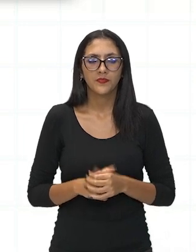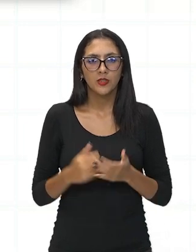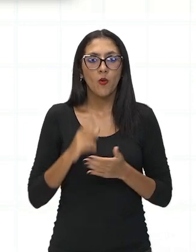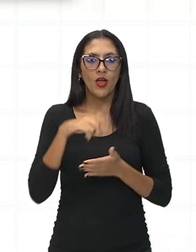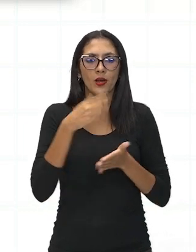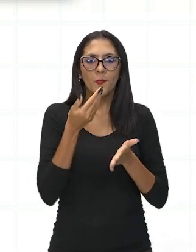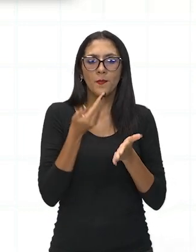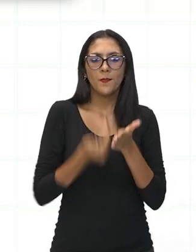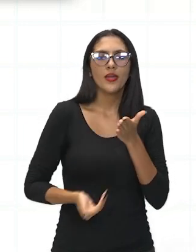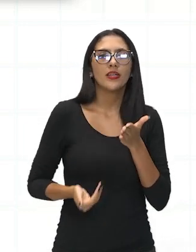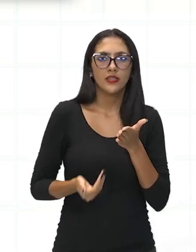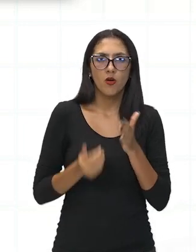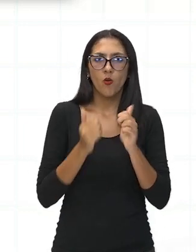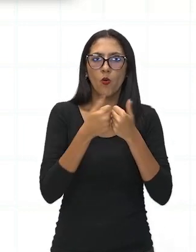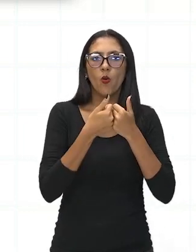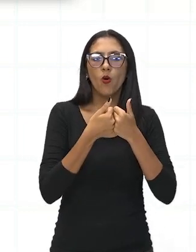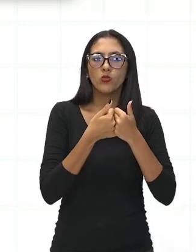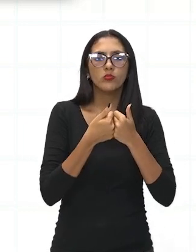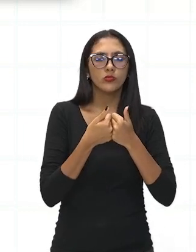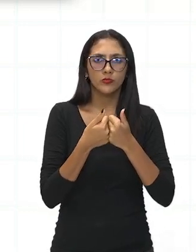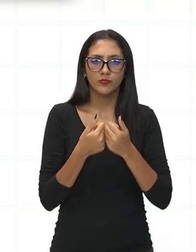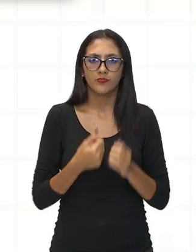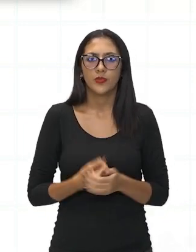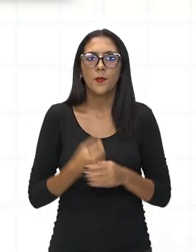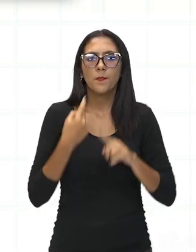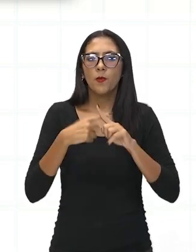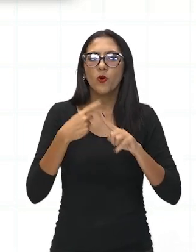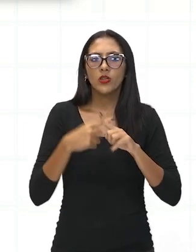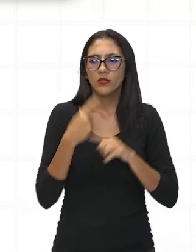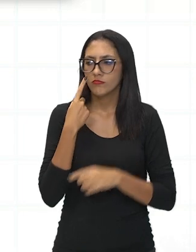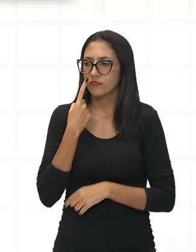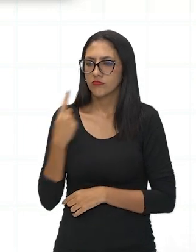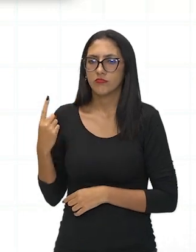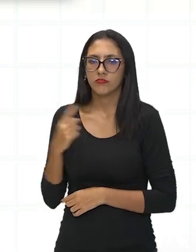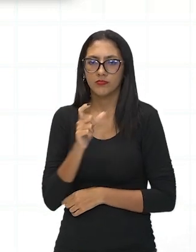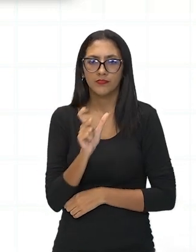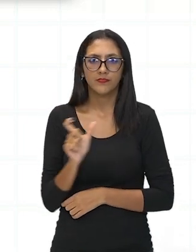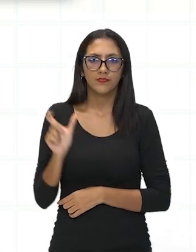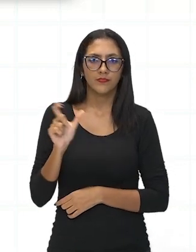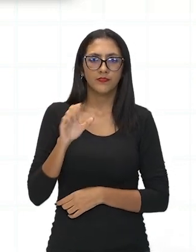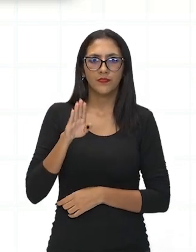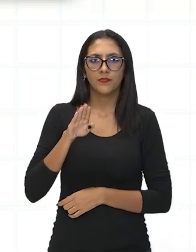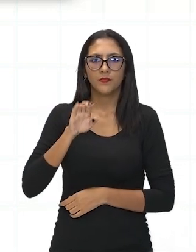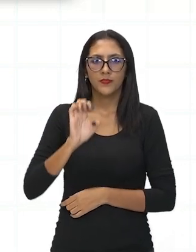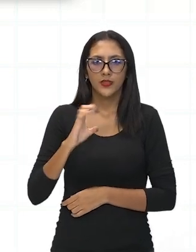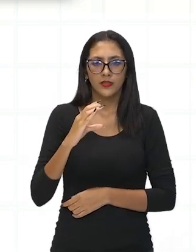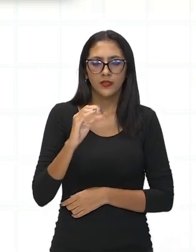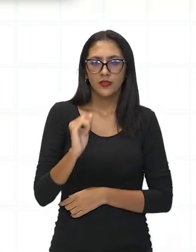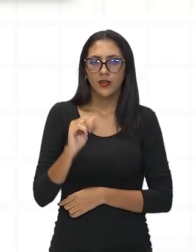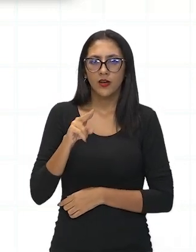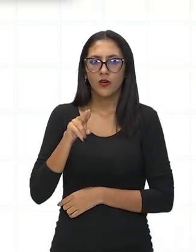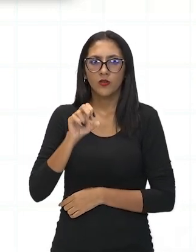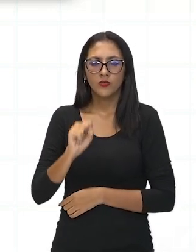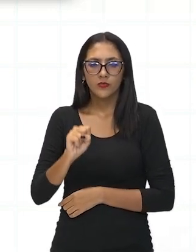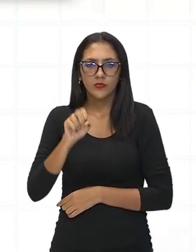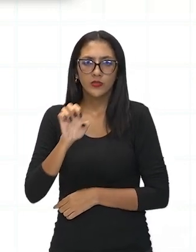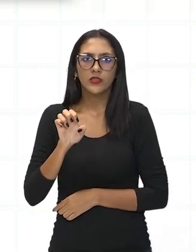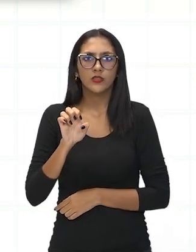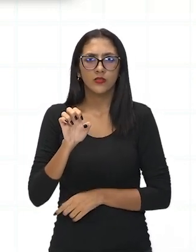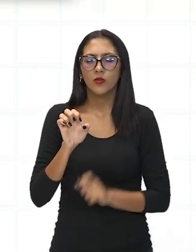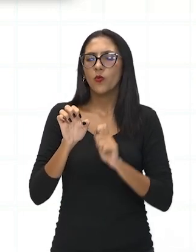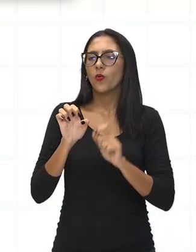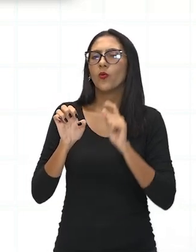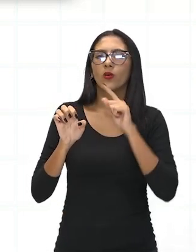ônibus porque o because aqui em resposta, tá? Porque o que ele estava